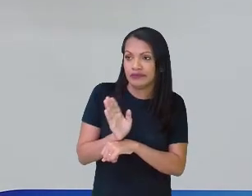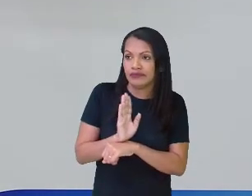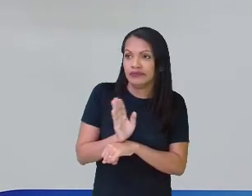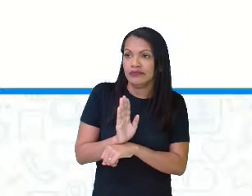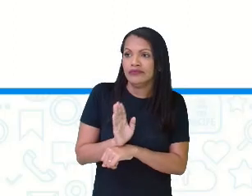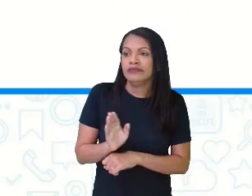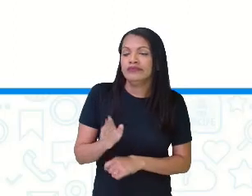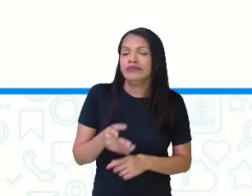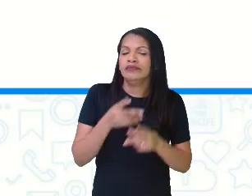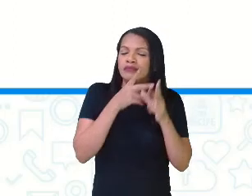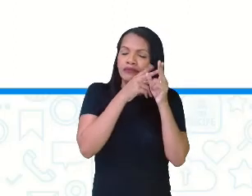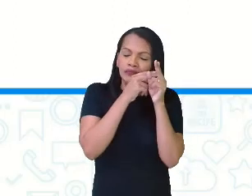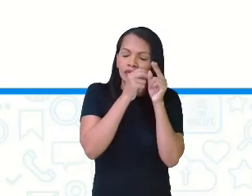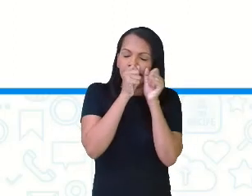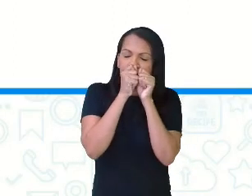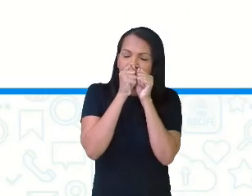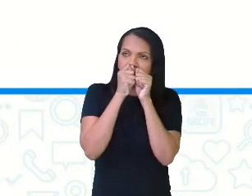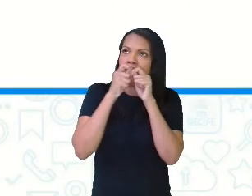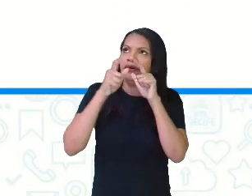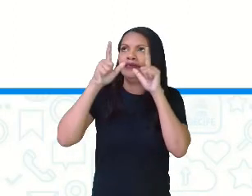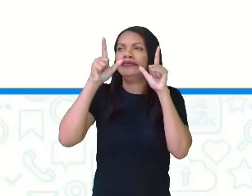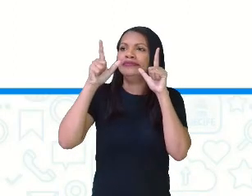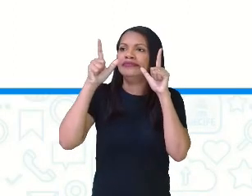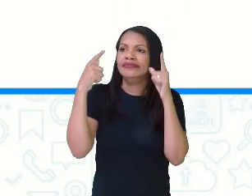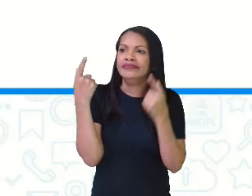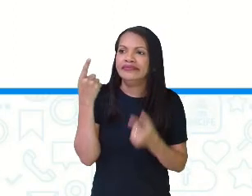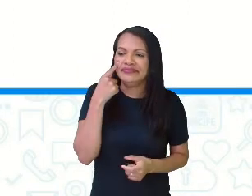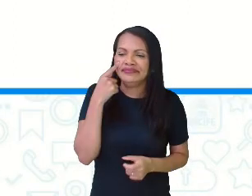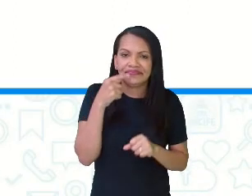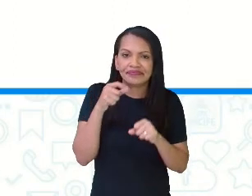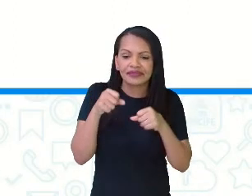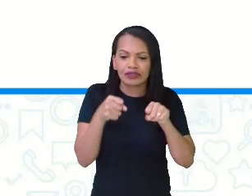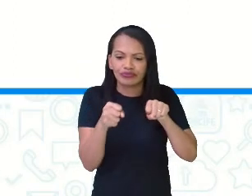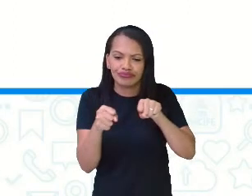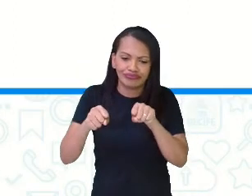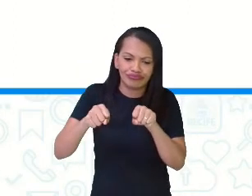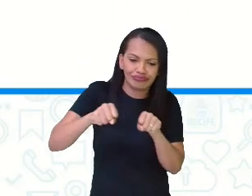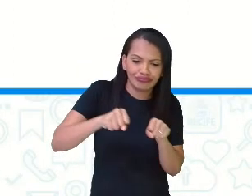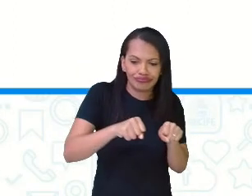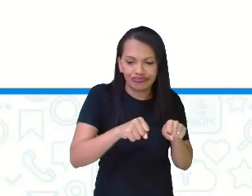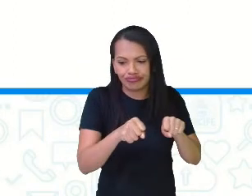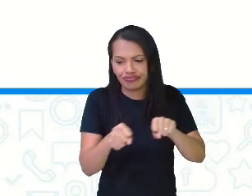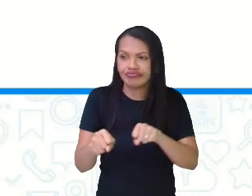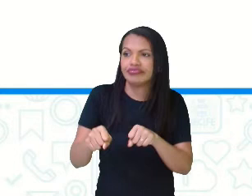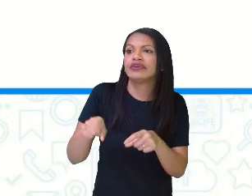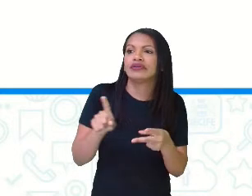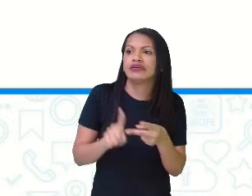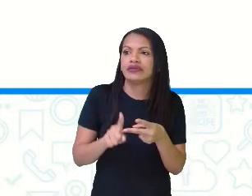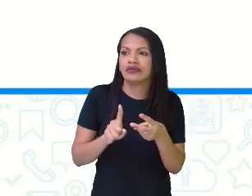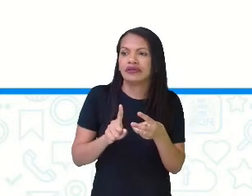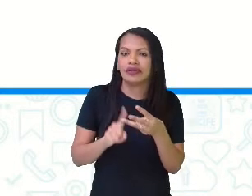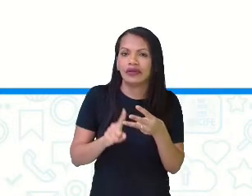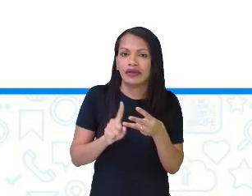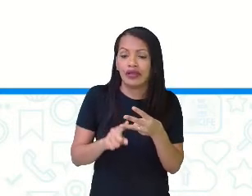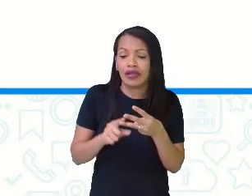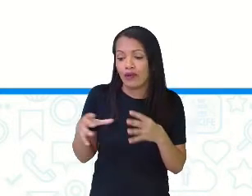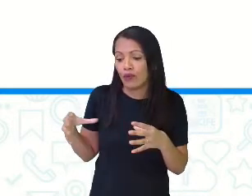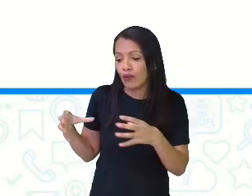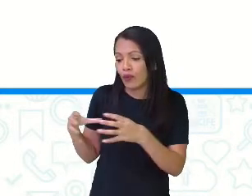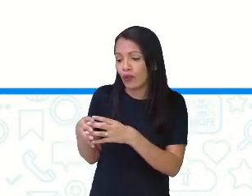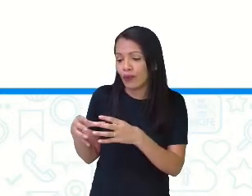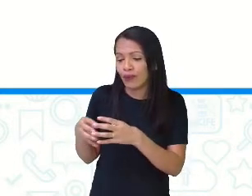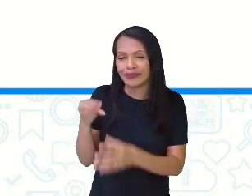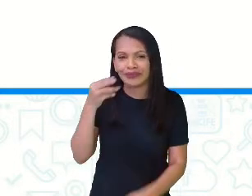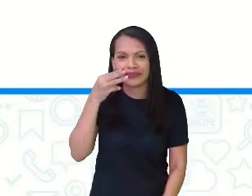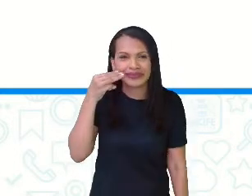Acordada, Motos e Patrulha de Gatos. A Bela Acordada recebeu 12 votos. Motos recebeu